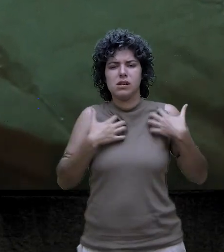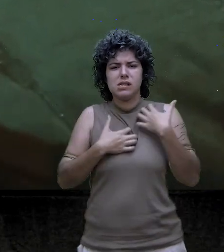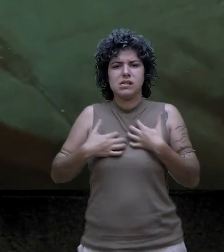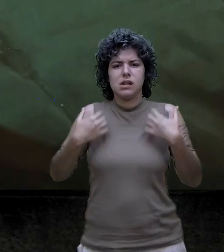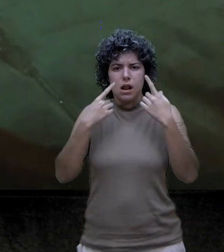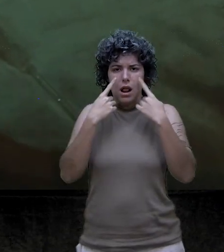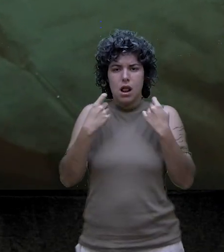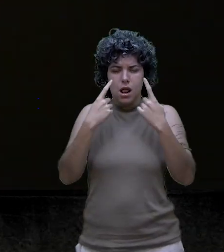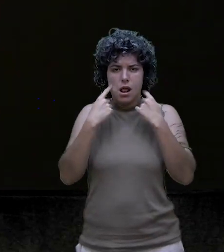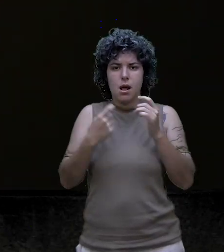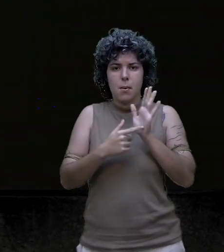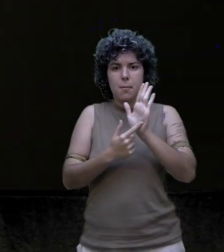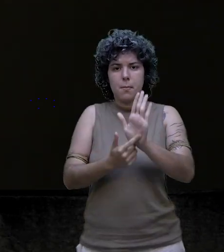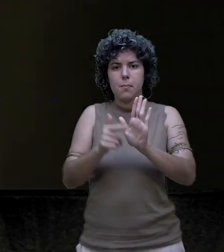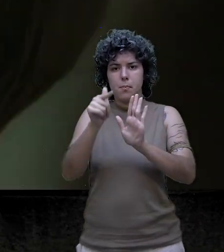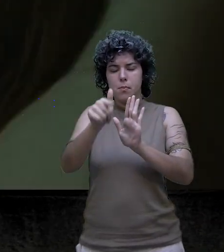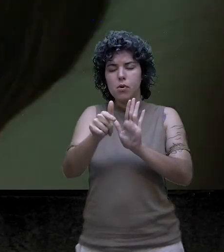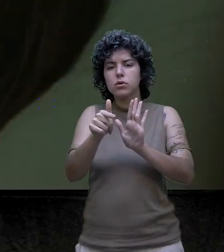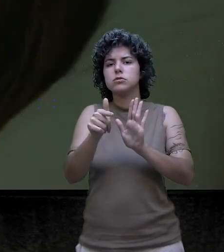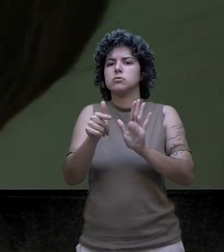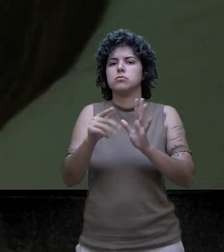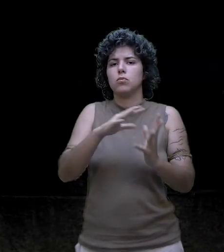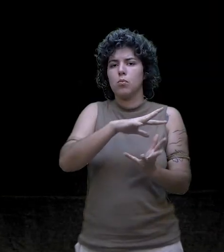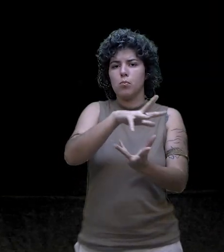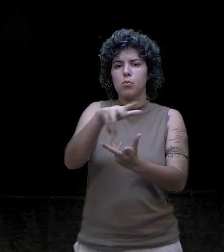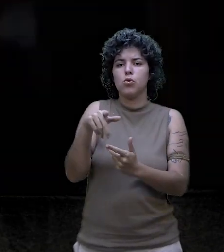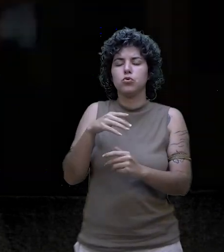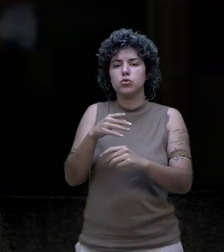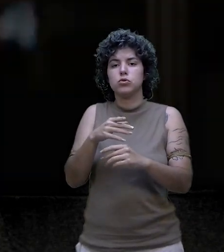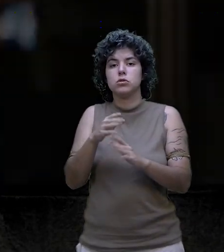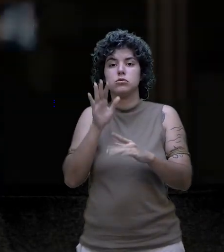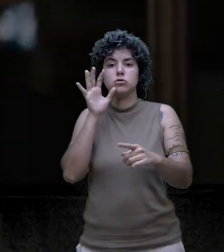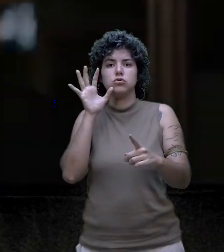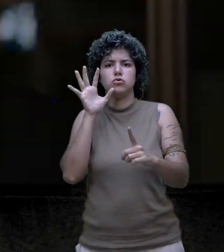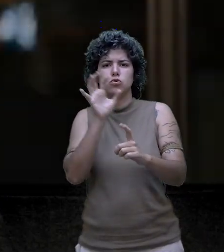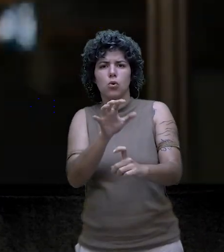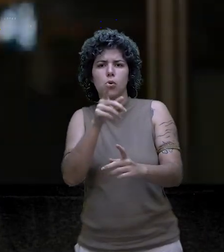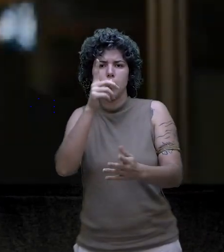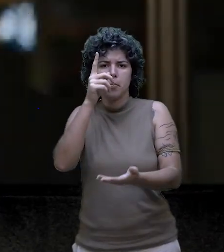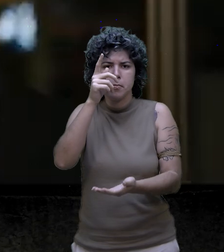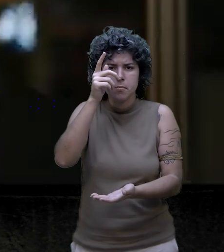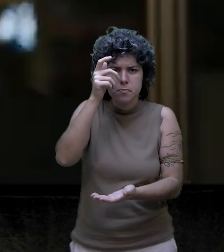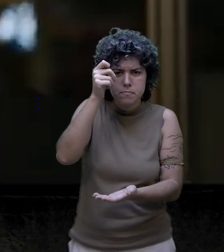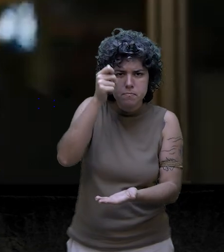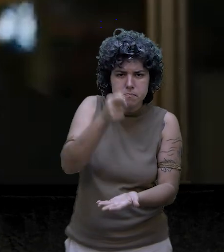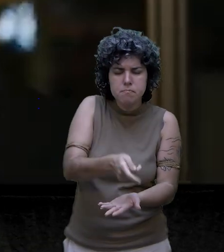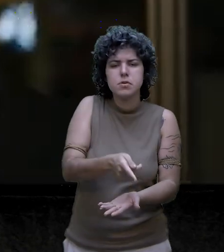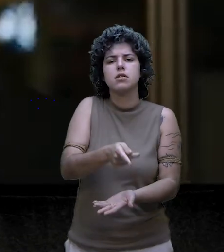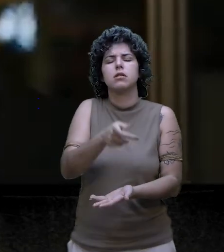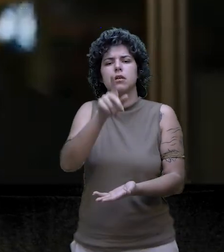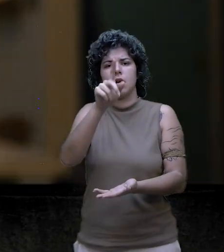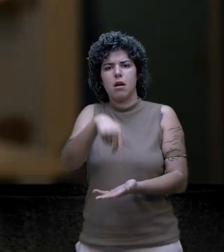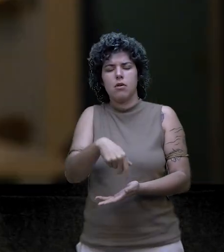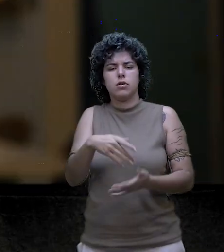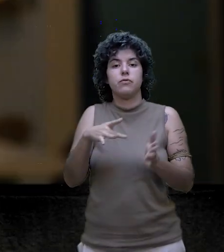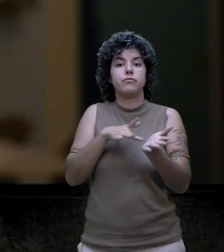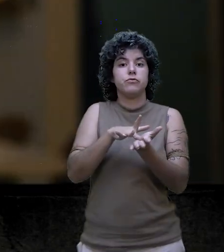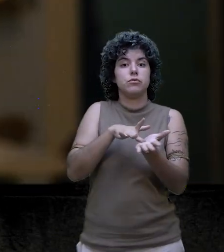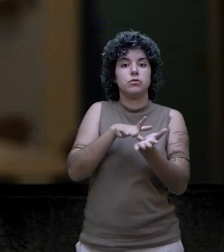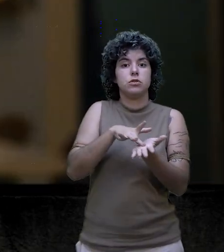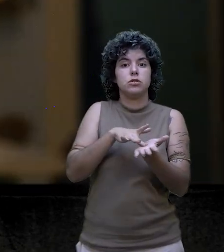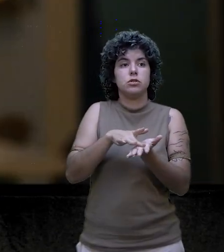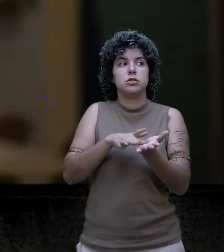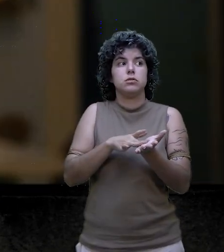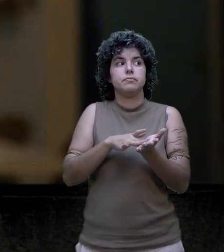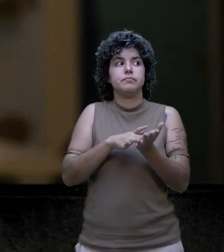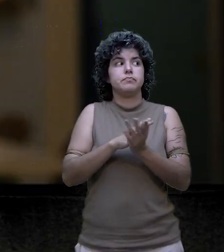enxergar a verdade em um mundo que te obriga a fingir demência. E Chris Pine, como um líder carismático Frank, é o retrato do